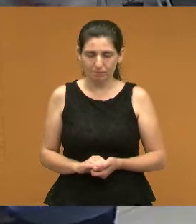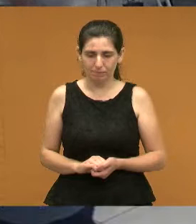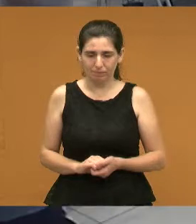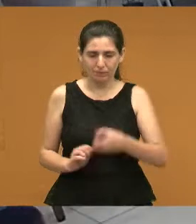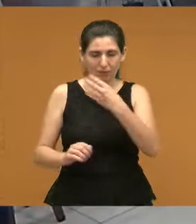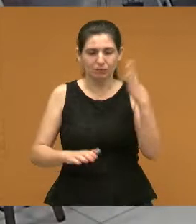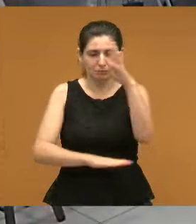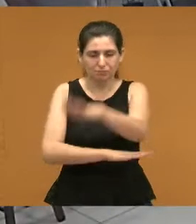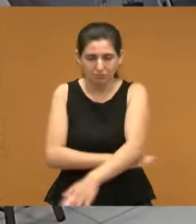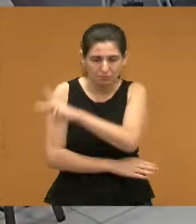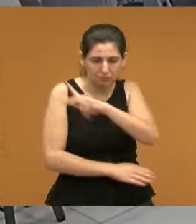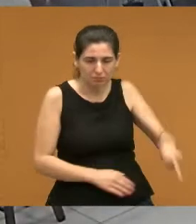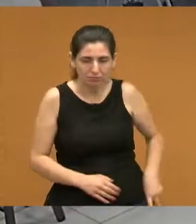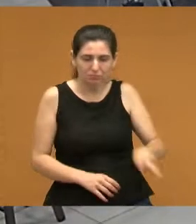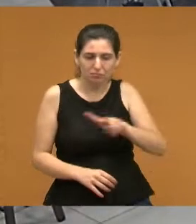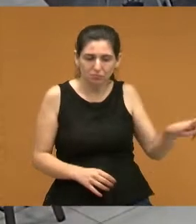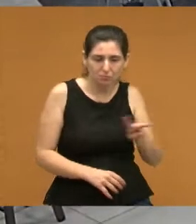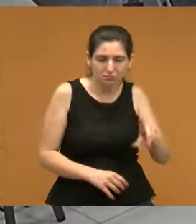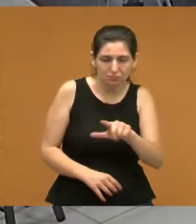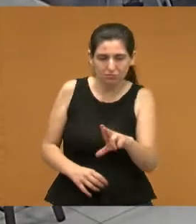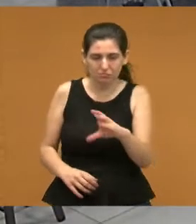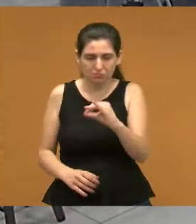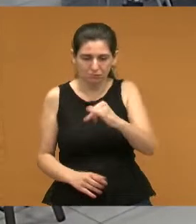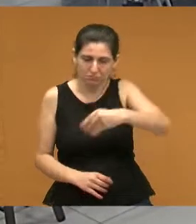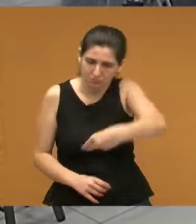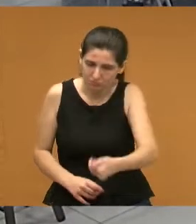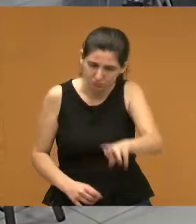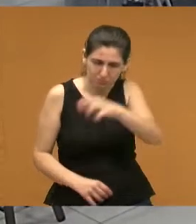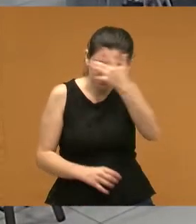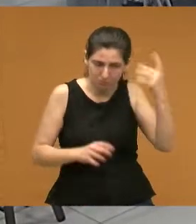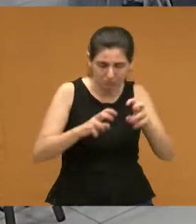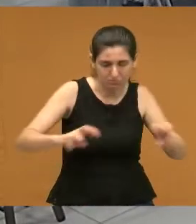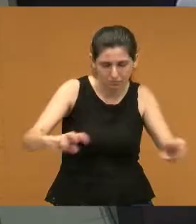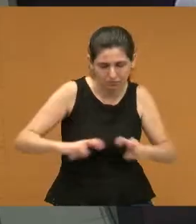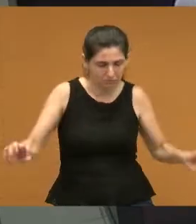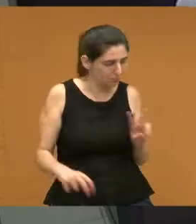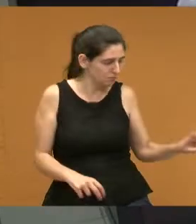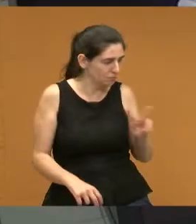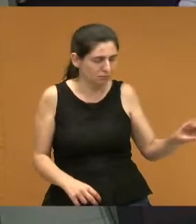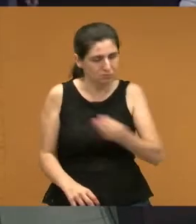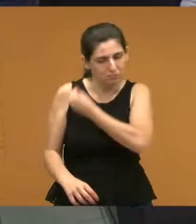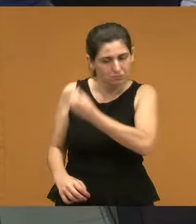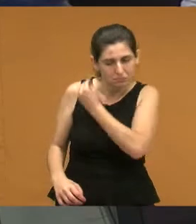Boa tarde, senhorita presidente, vereadora Lucimar Ponciano, membros da mesa, senhores vereadores.